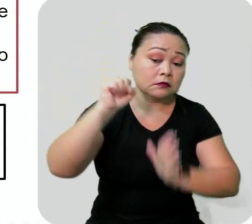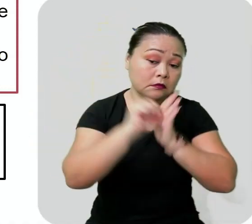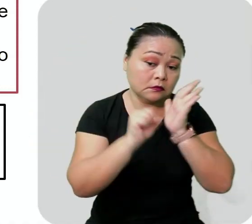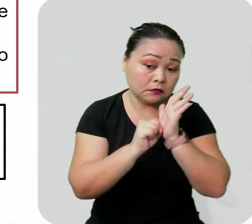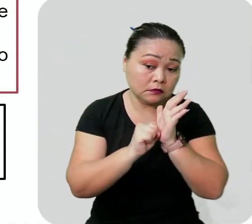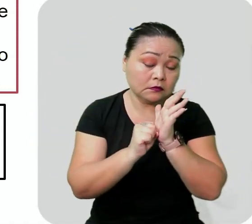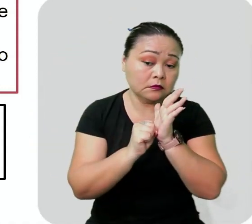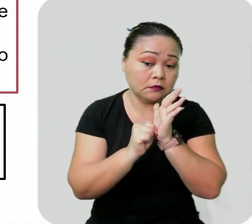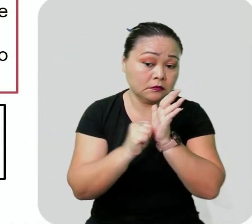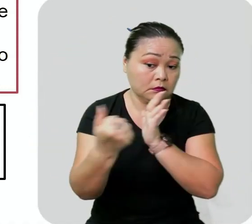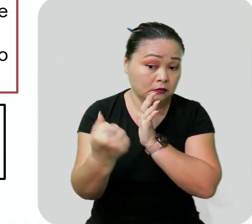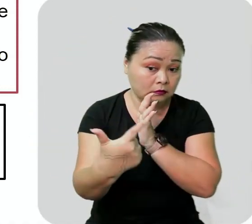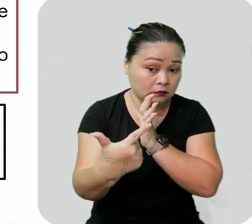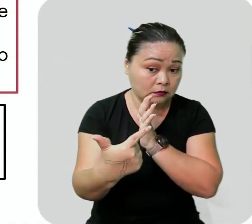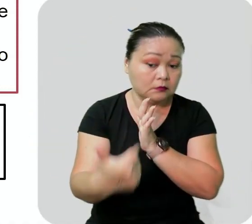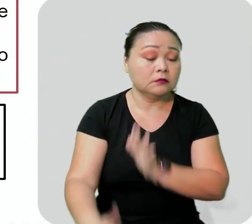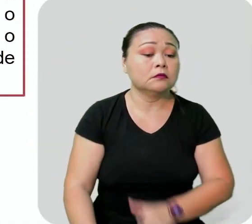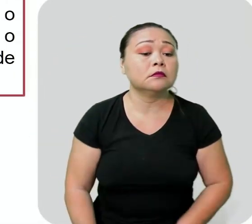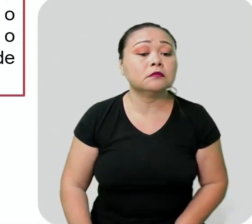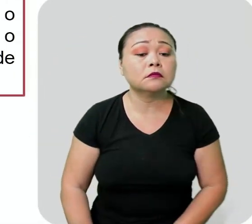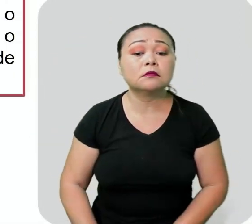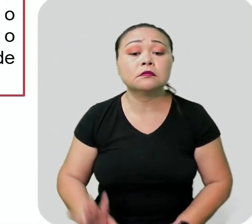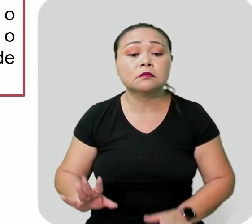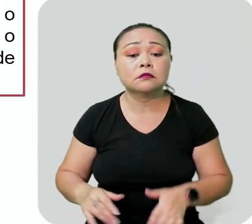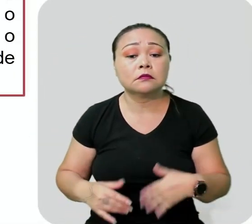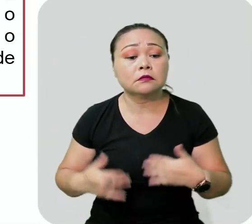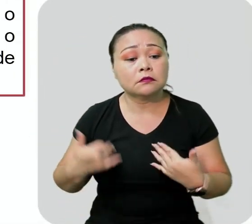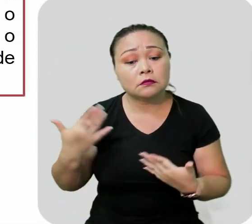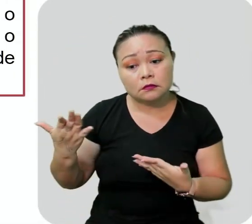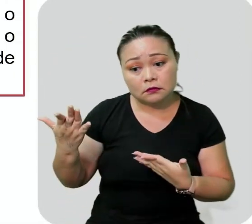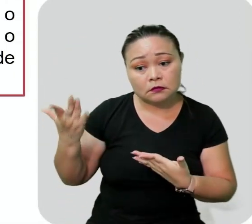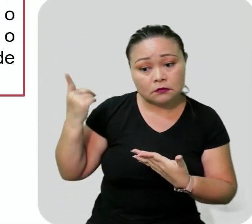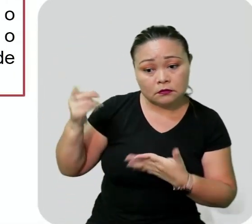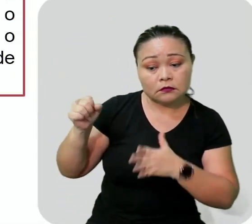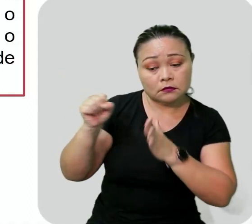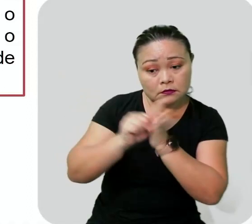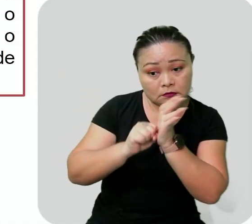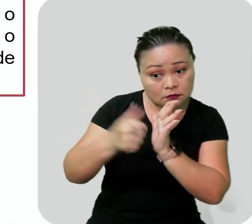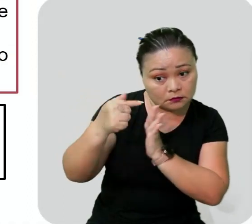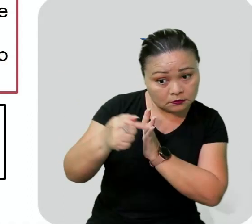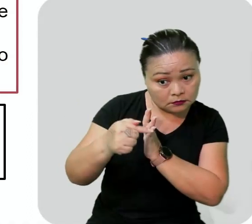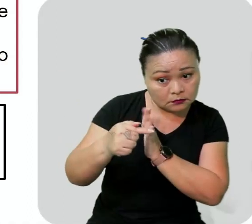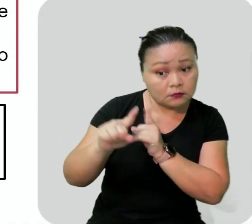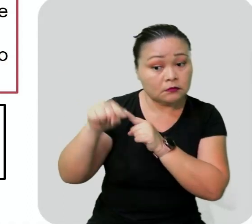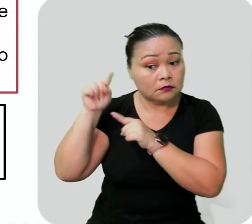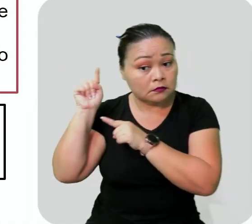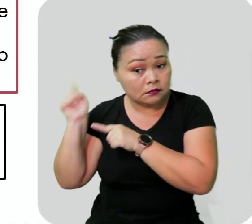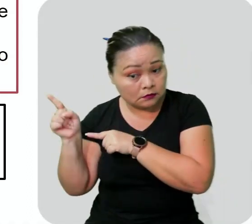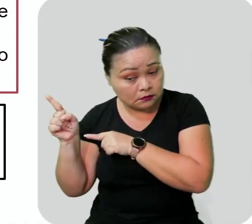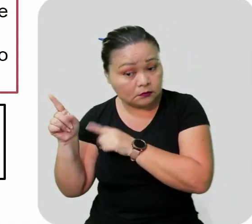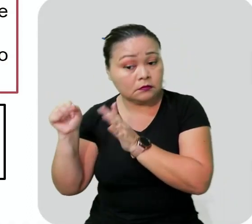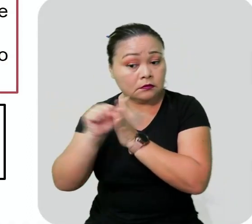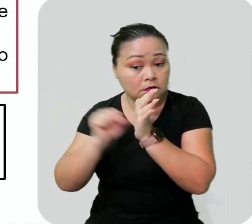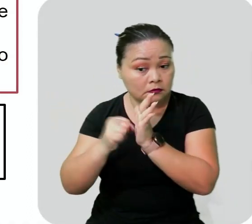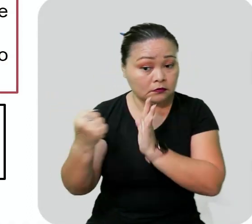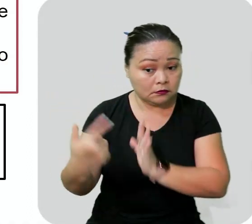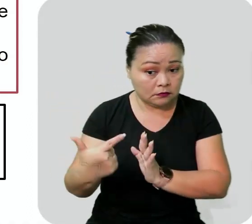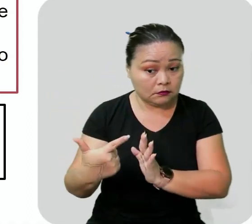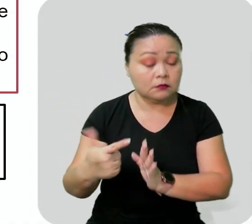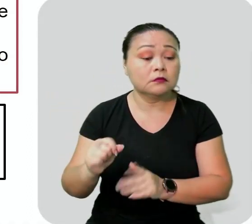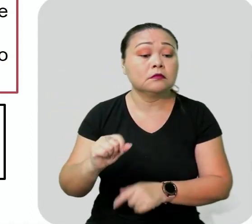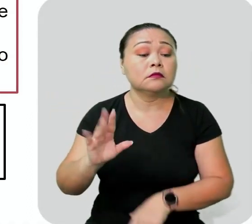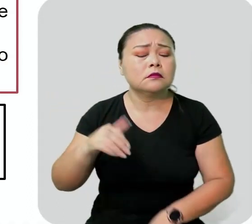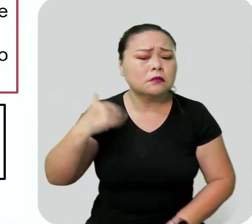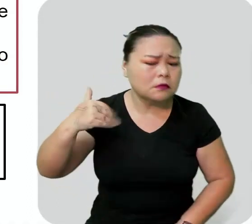século XII. Enquanto essa daqui foi o século VII, o outro século XII, ou